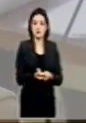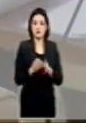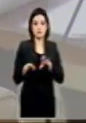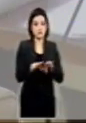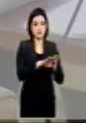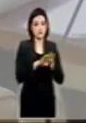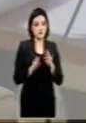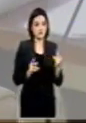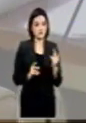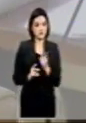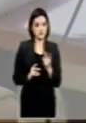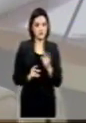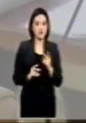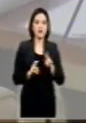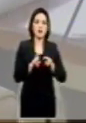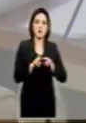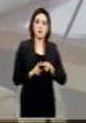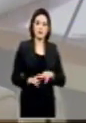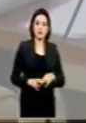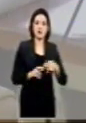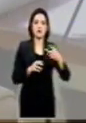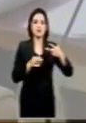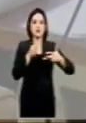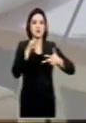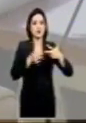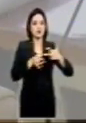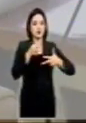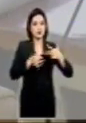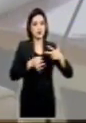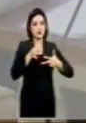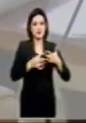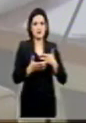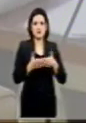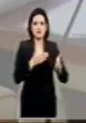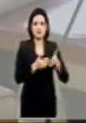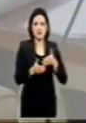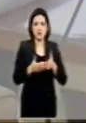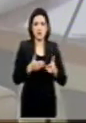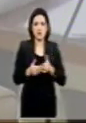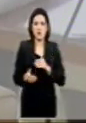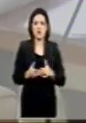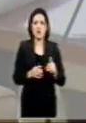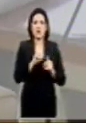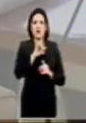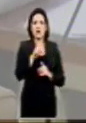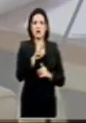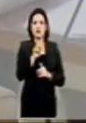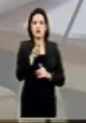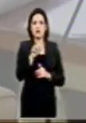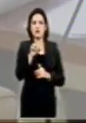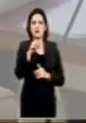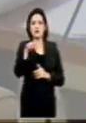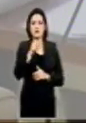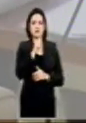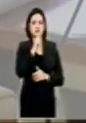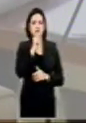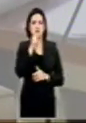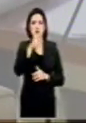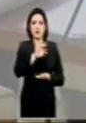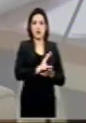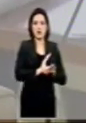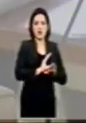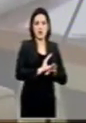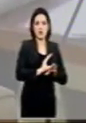o Poder Judiciário, independentemente do grau de jurisdição, não recebeu da Constituição poderes